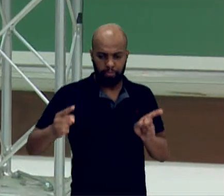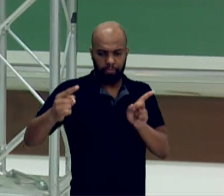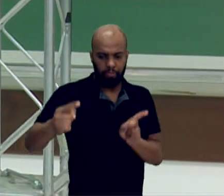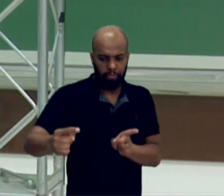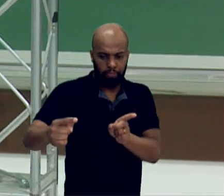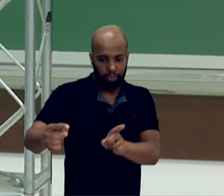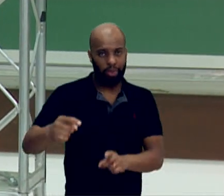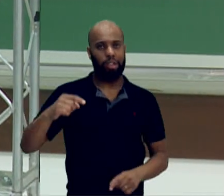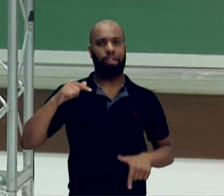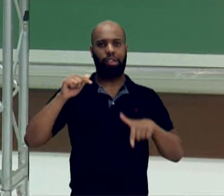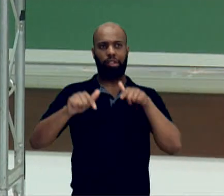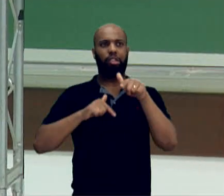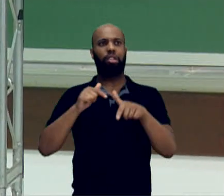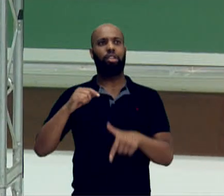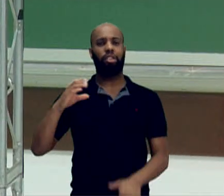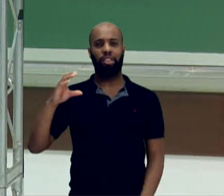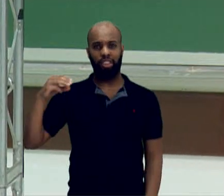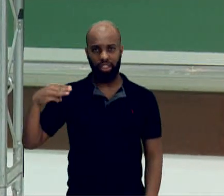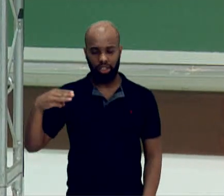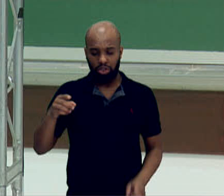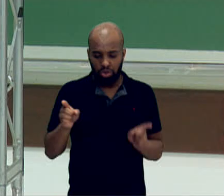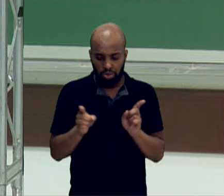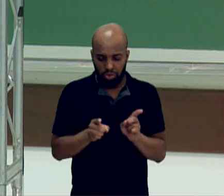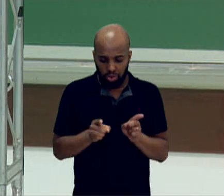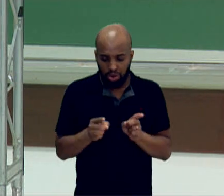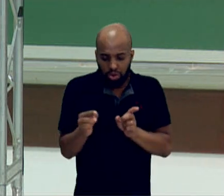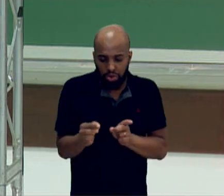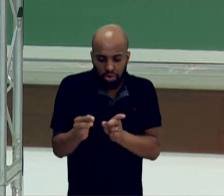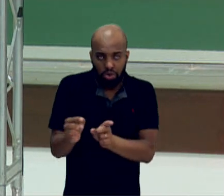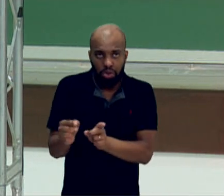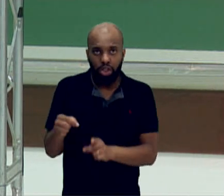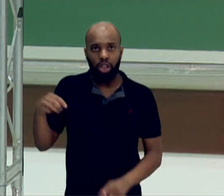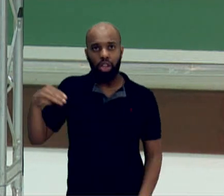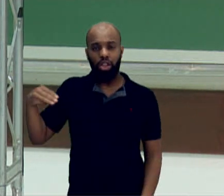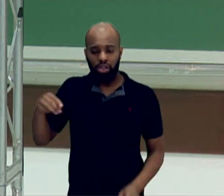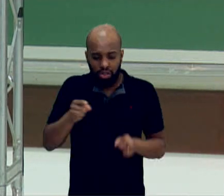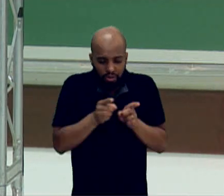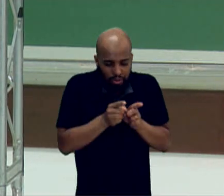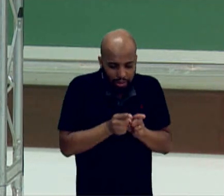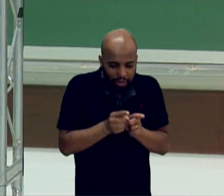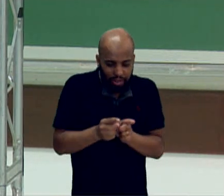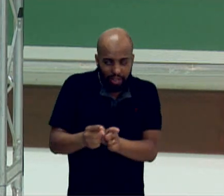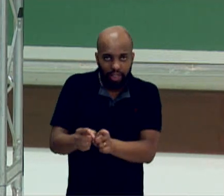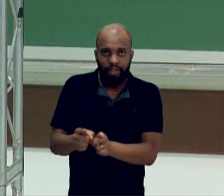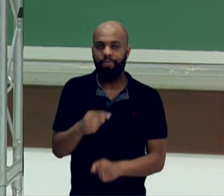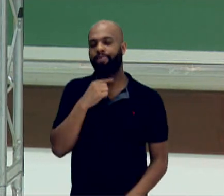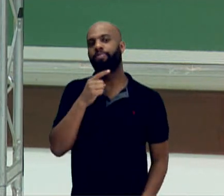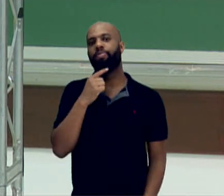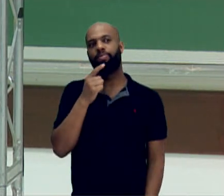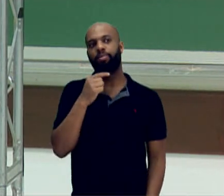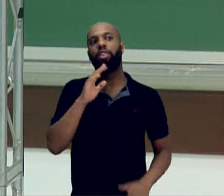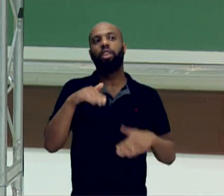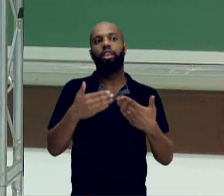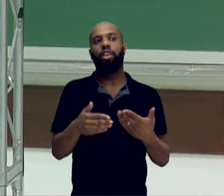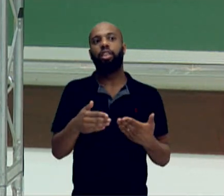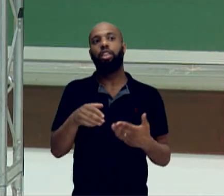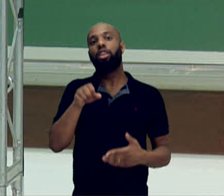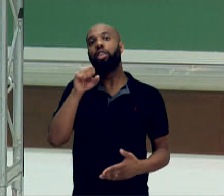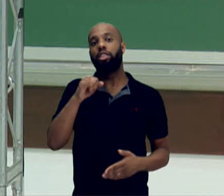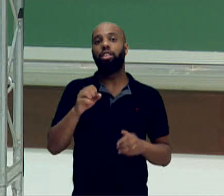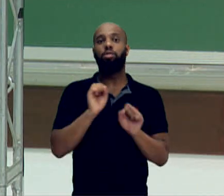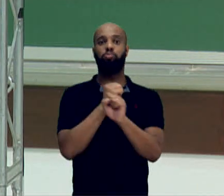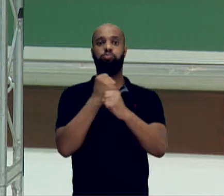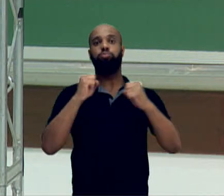Trabalho, hein? Centímetro, menor ainda que o metro. E o milímetro, menorzinho ainda? Não, então uma extensão